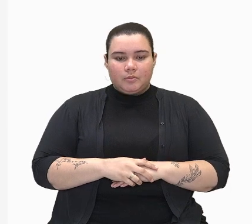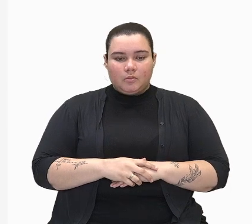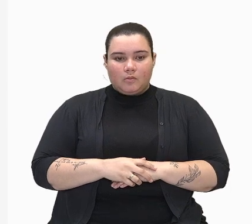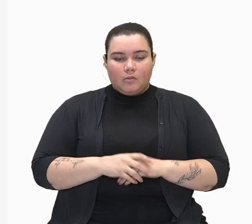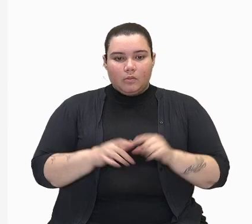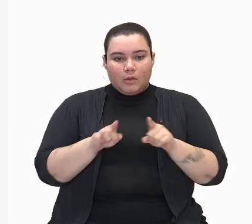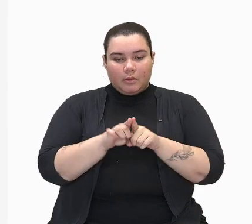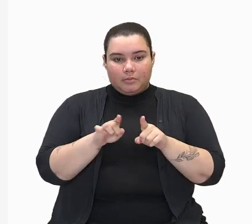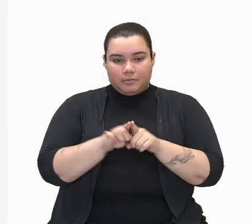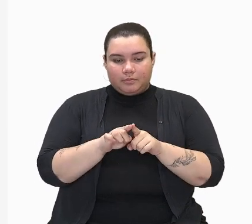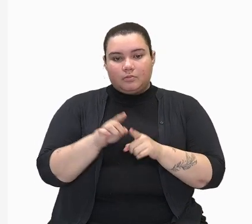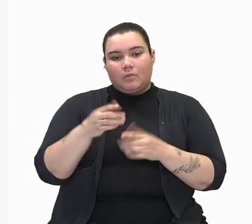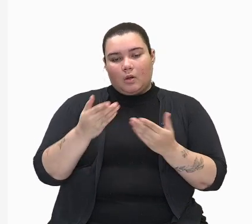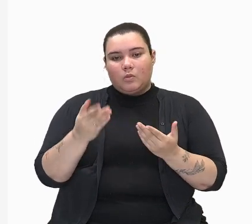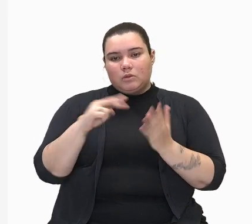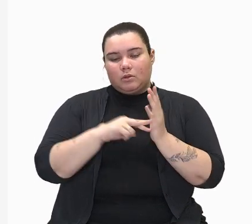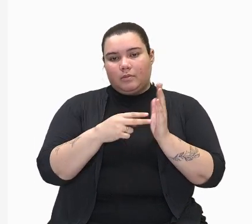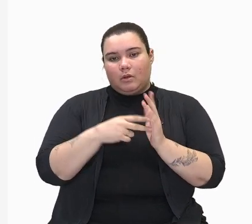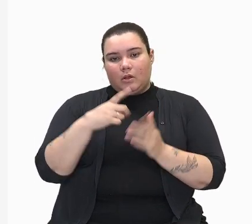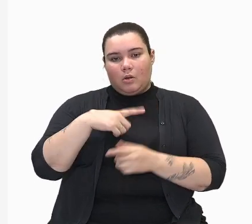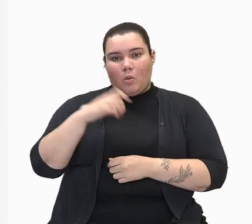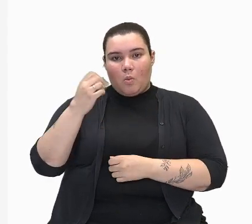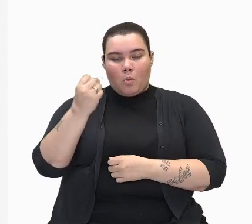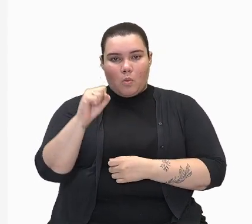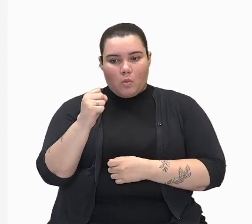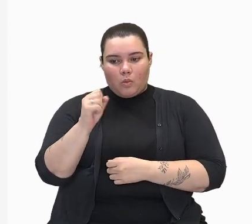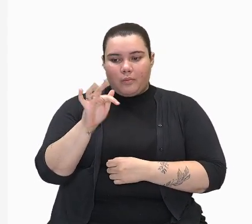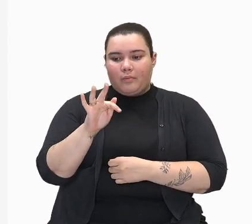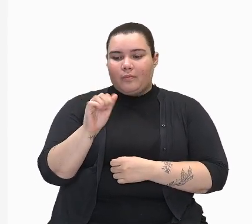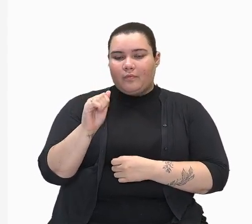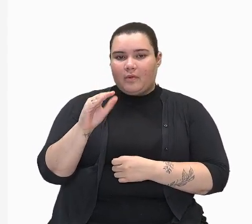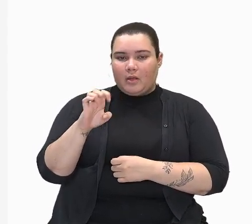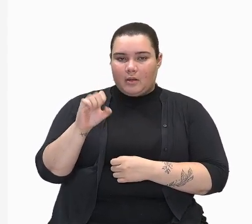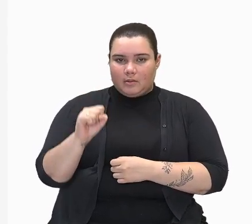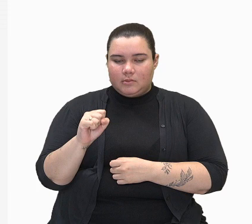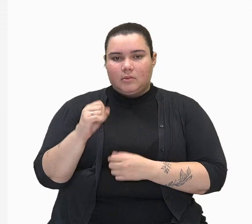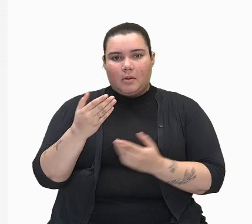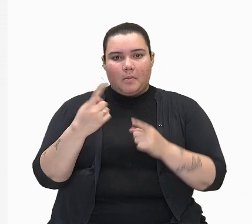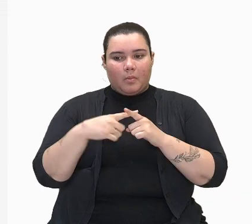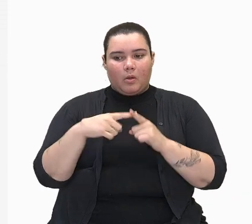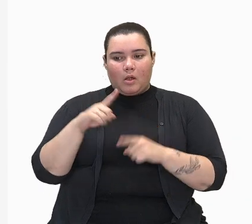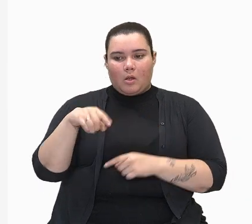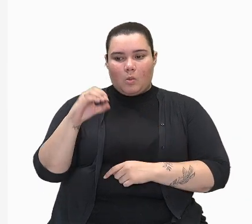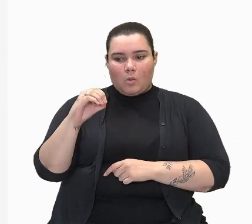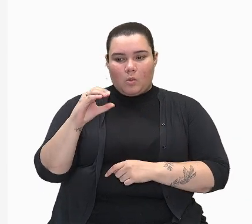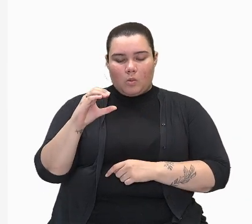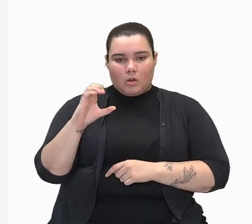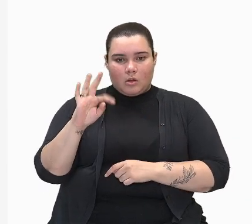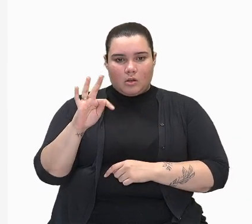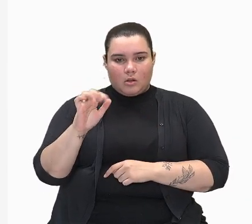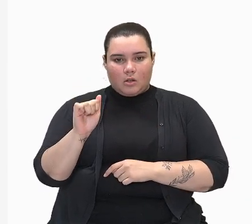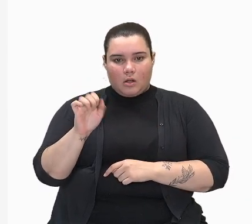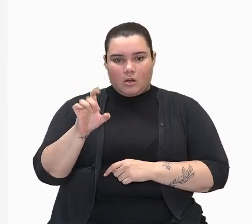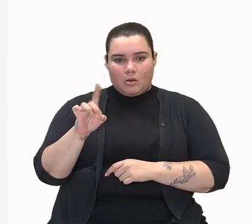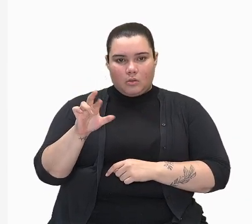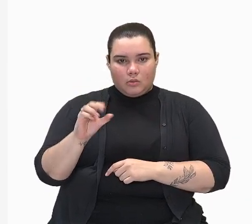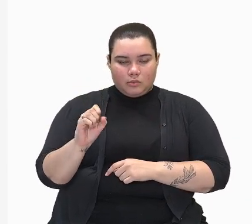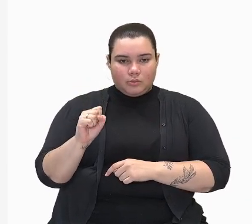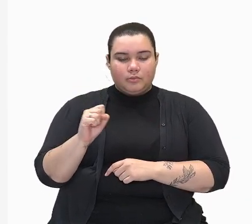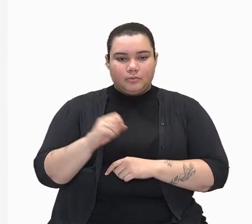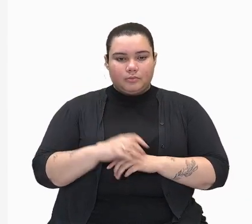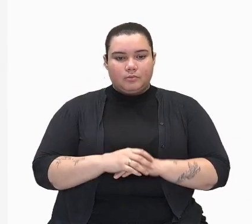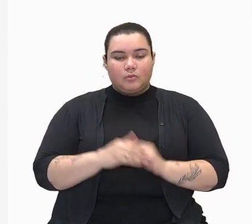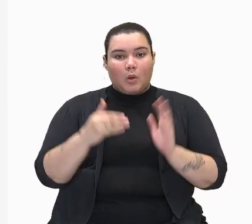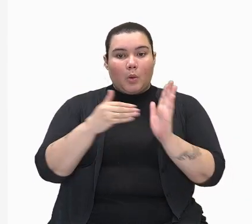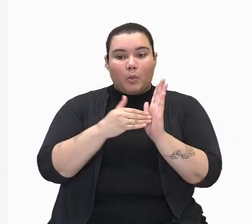Então ele vai possuir 8 faces, né? O próprio nome já sugere para a gente, né? Octaedro, né? 8 faces. E